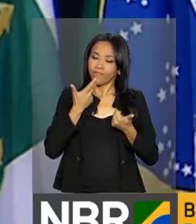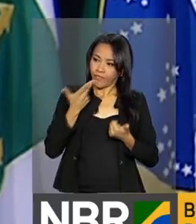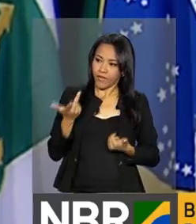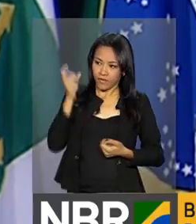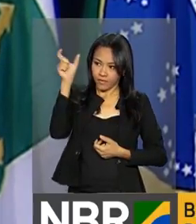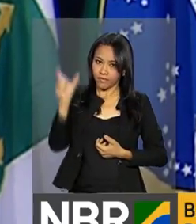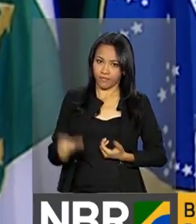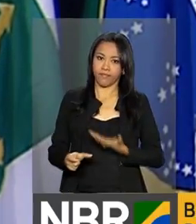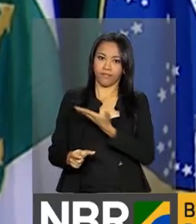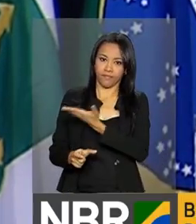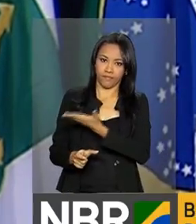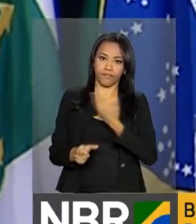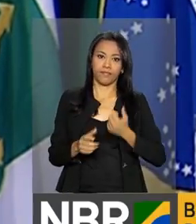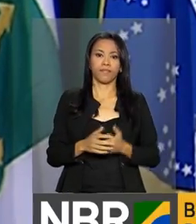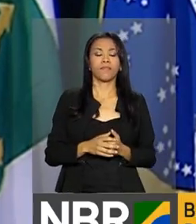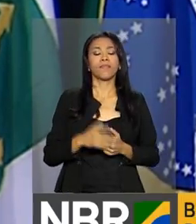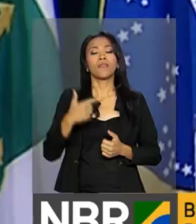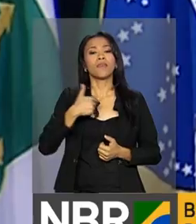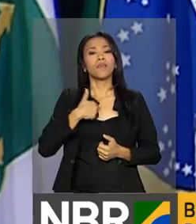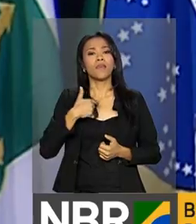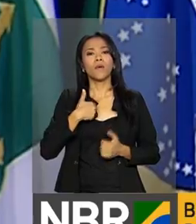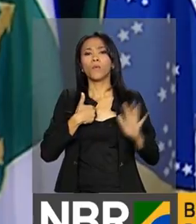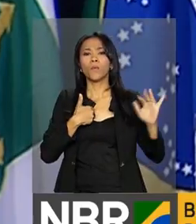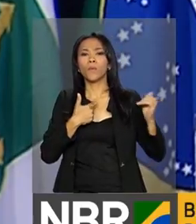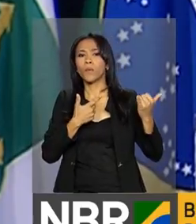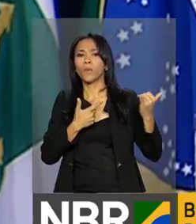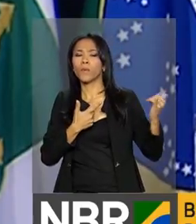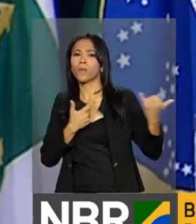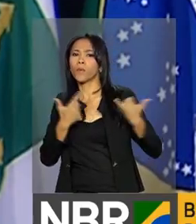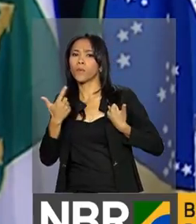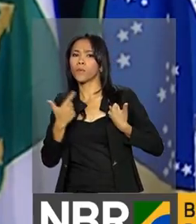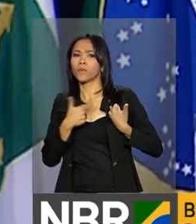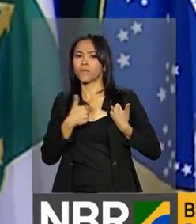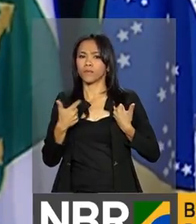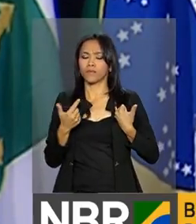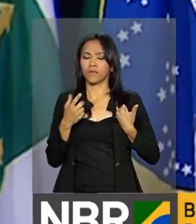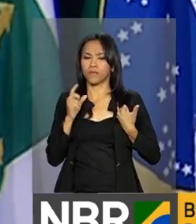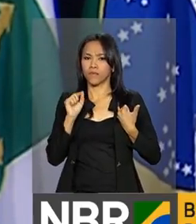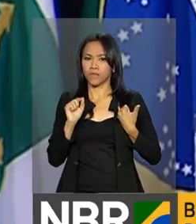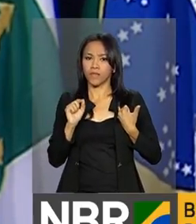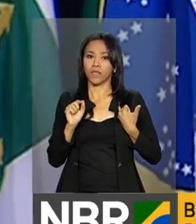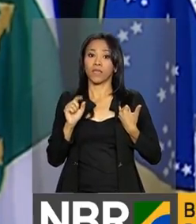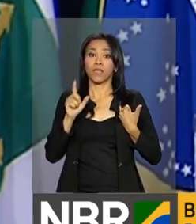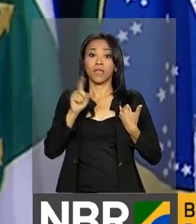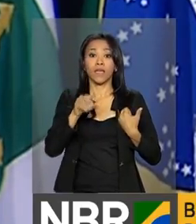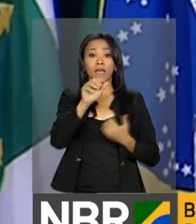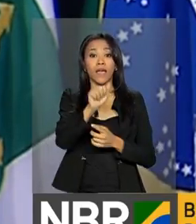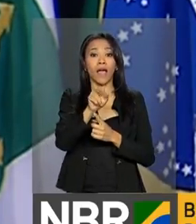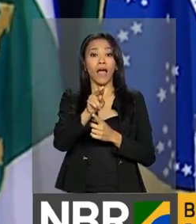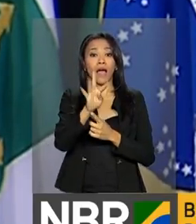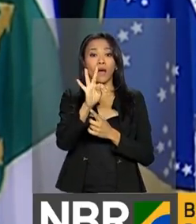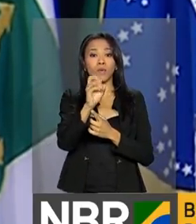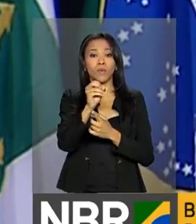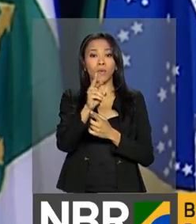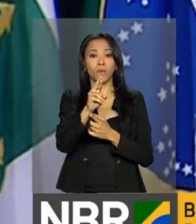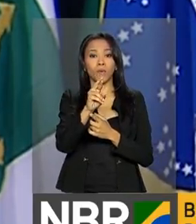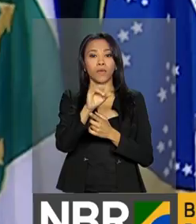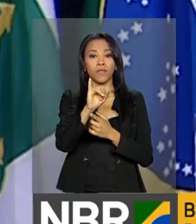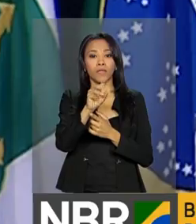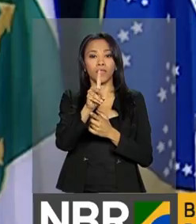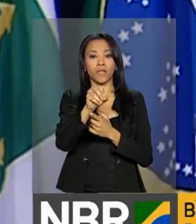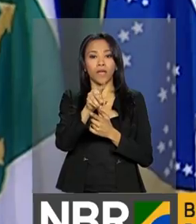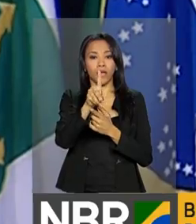que eu ouvi dizer que em outras palavras que a autoridade suprema não